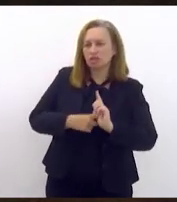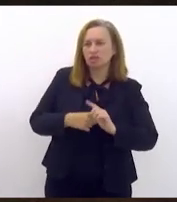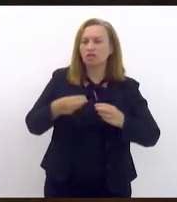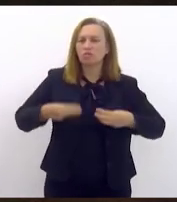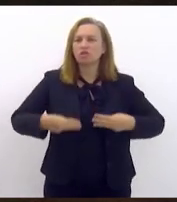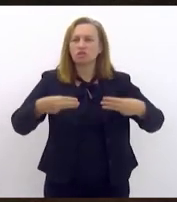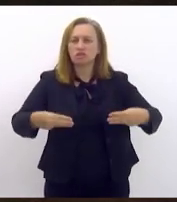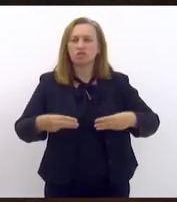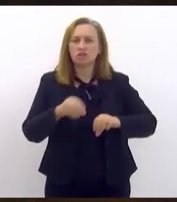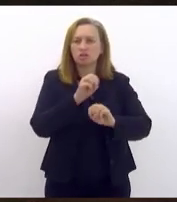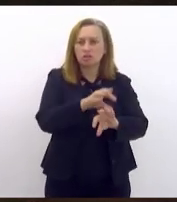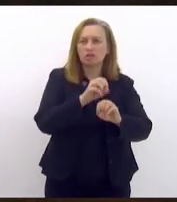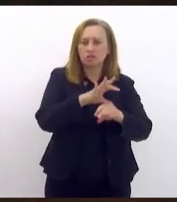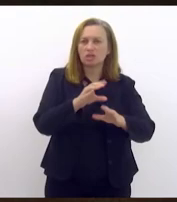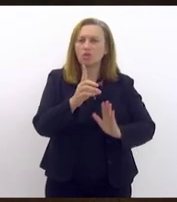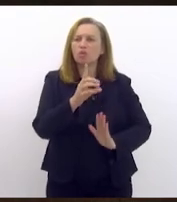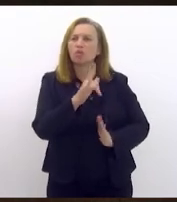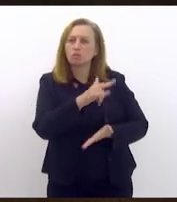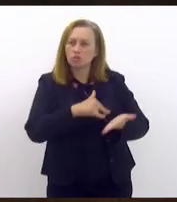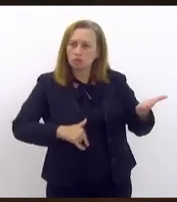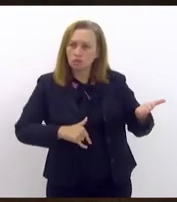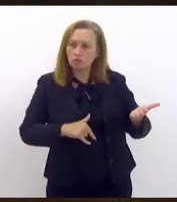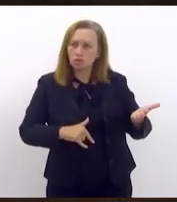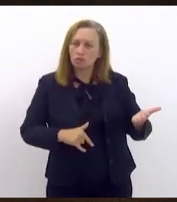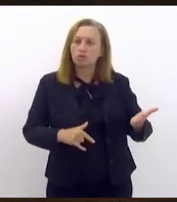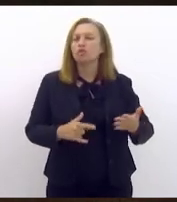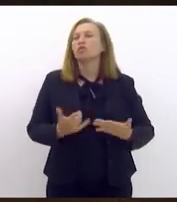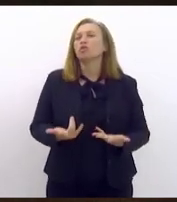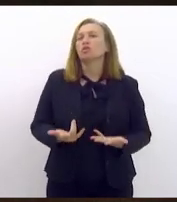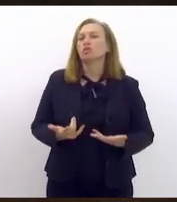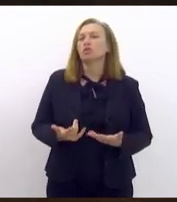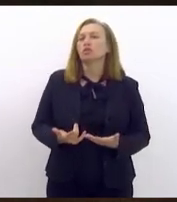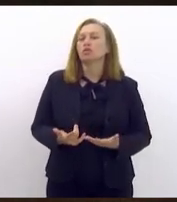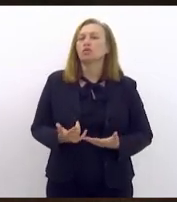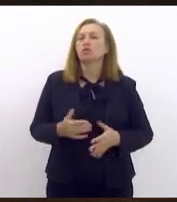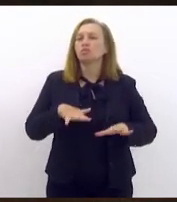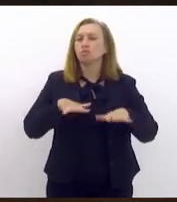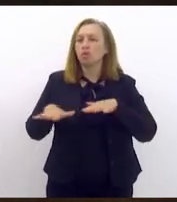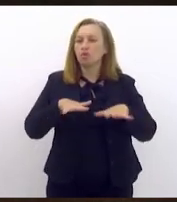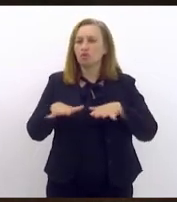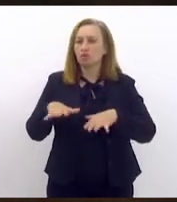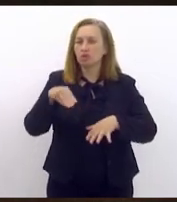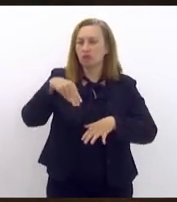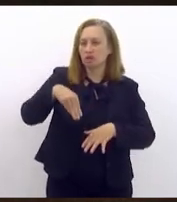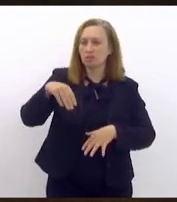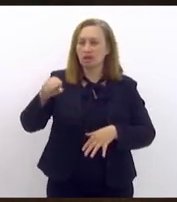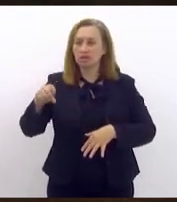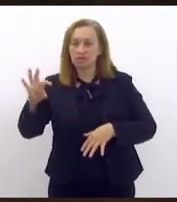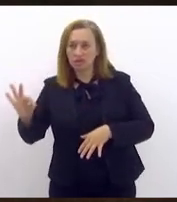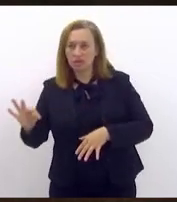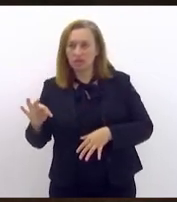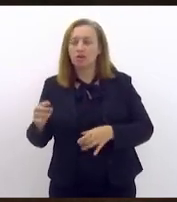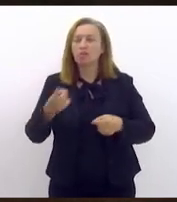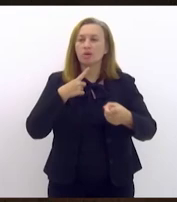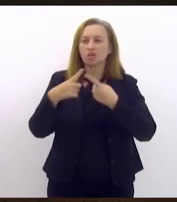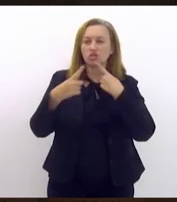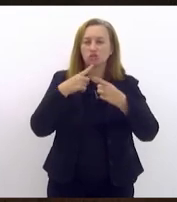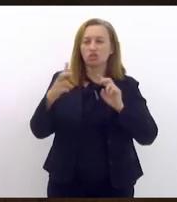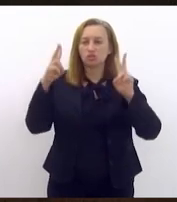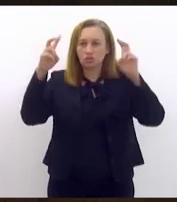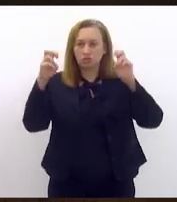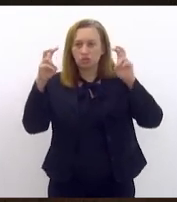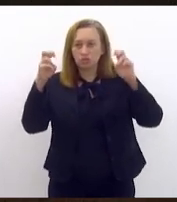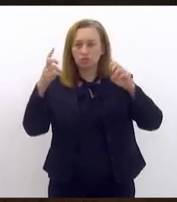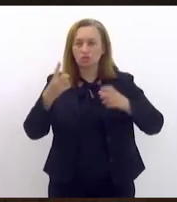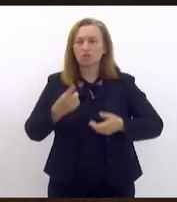documento que o movimento Fiéis Sem Teto produziu para a gente rediscutir a questão do